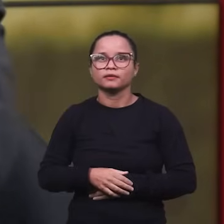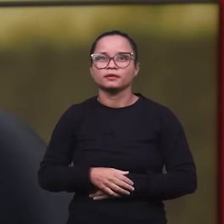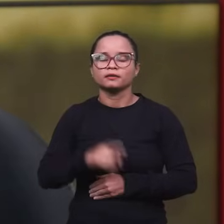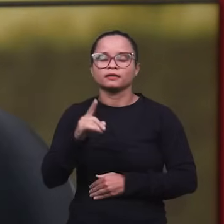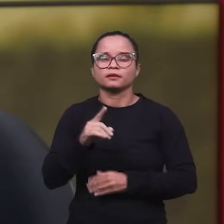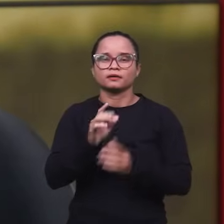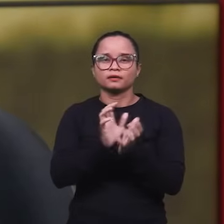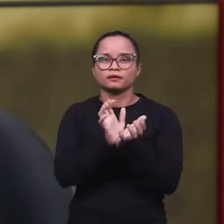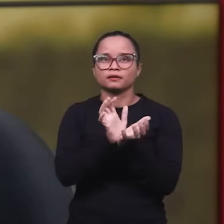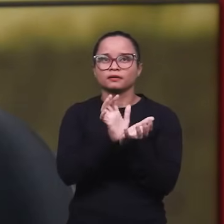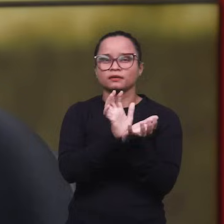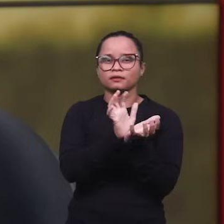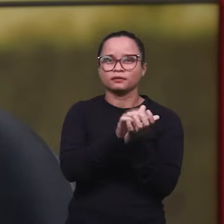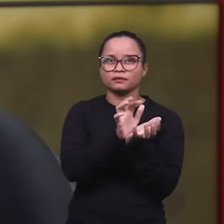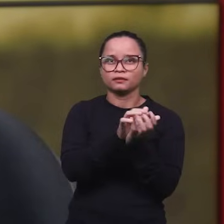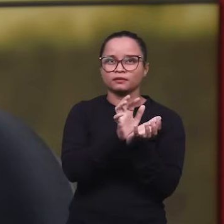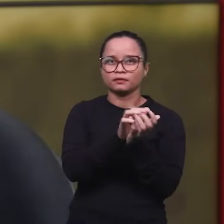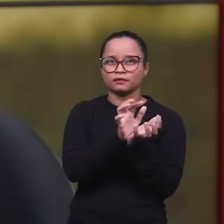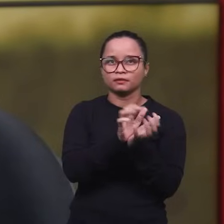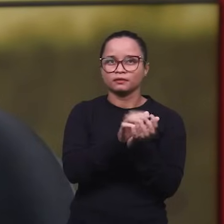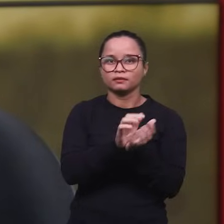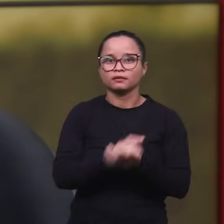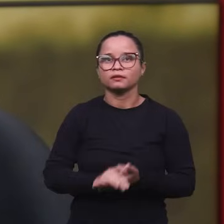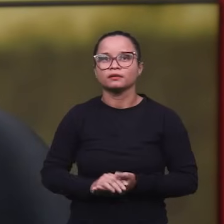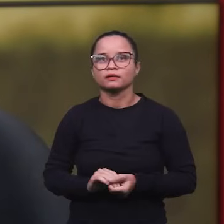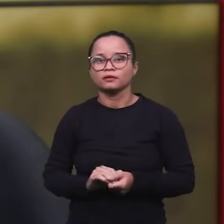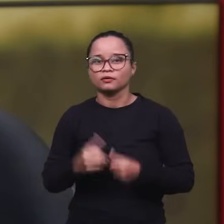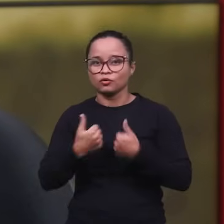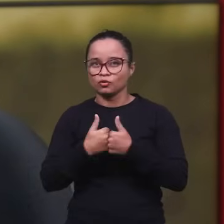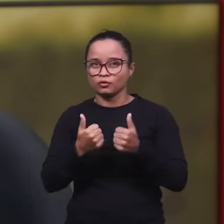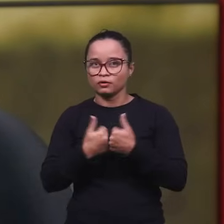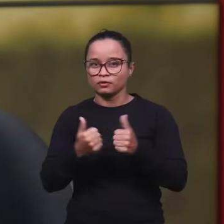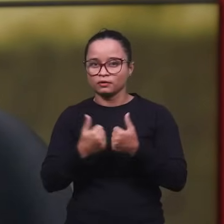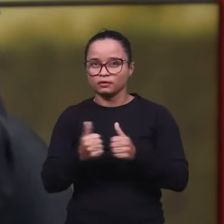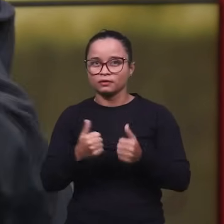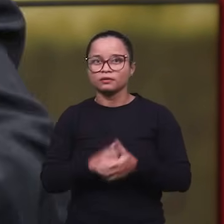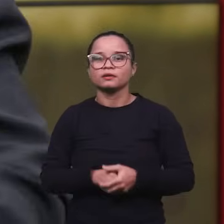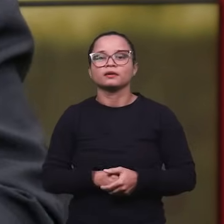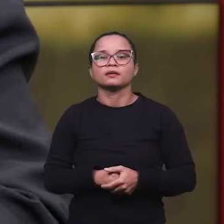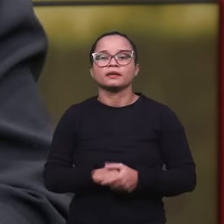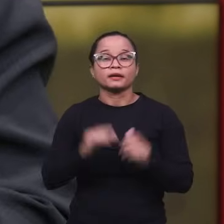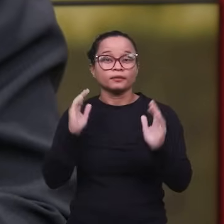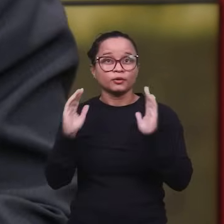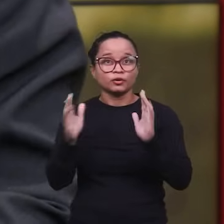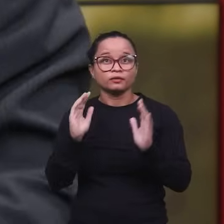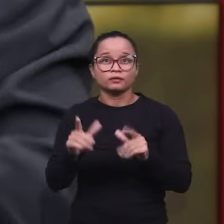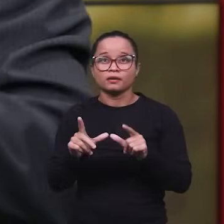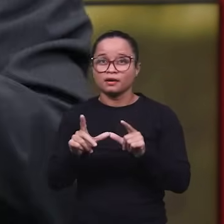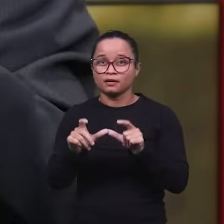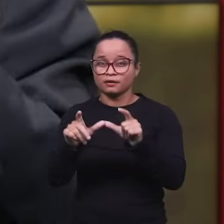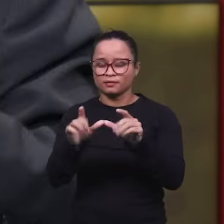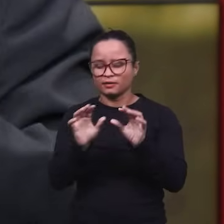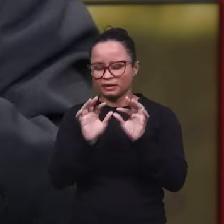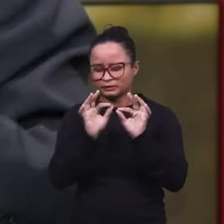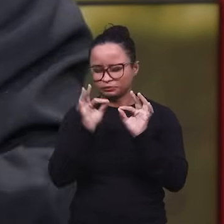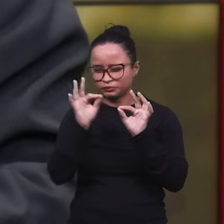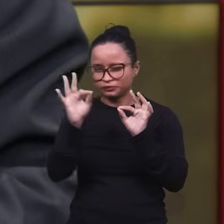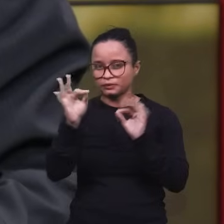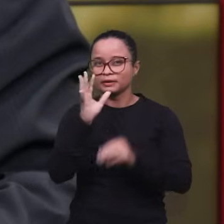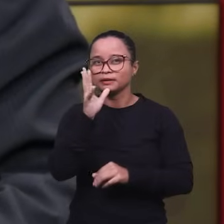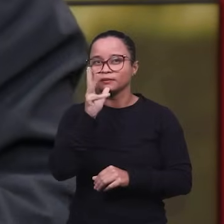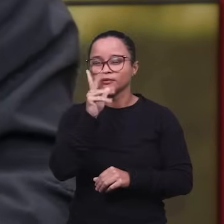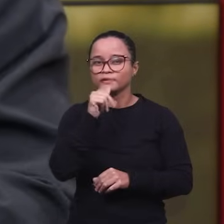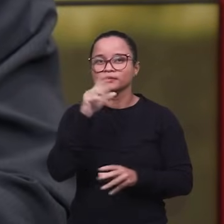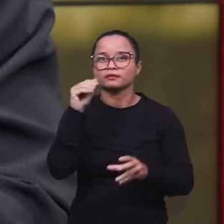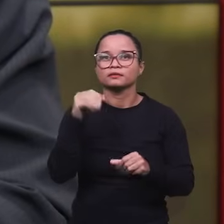Recife, né, do Pernambuco para cá, para Vitória, num ônibus, imagino que era um ônibus naquela época, e aquela viagem longuíssima e tudo mais,